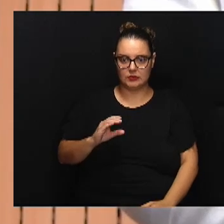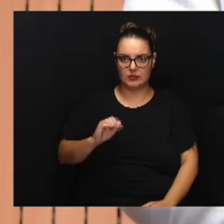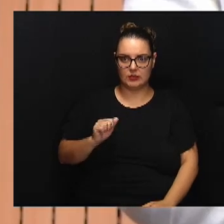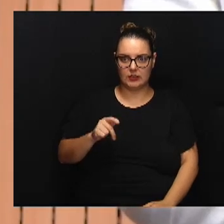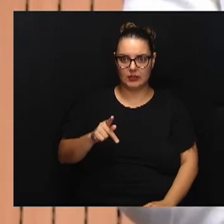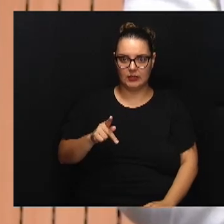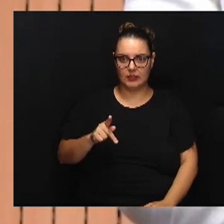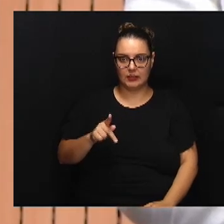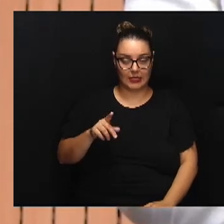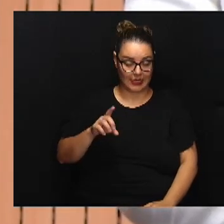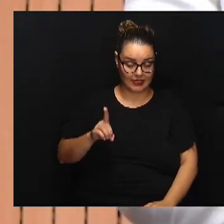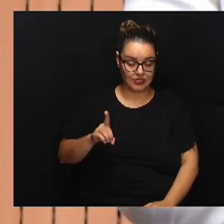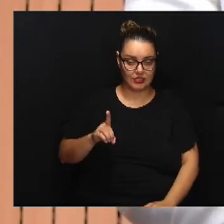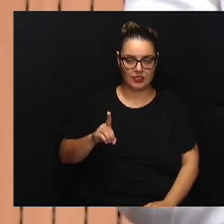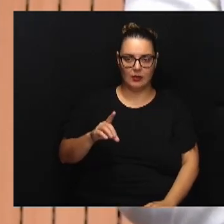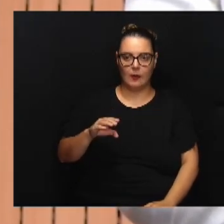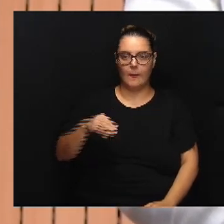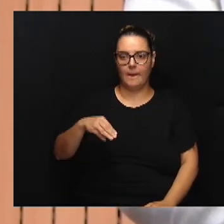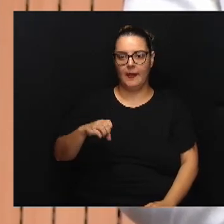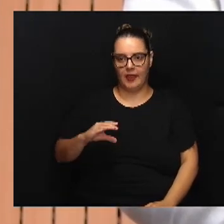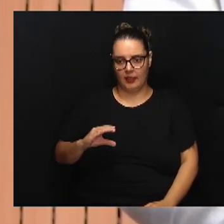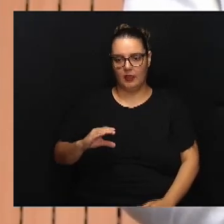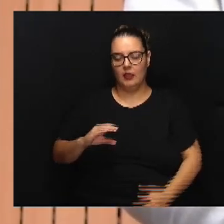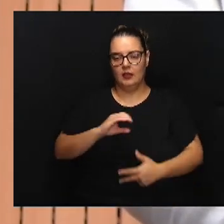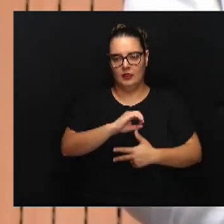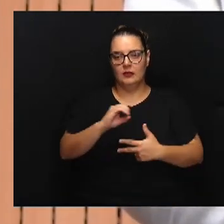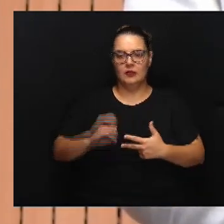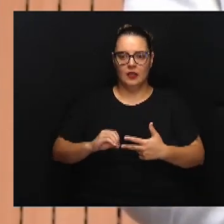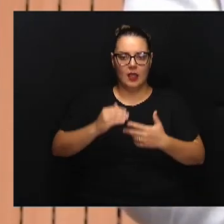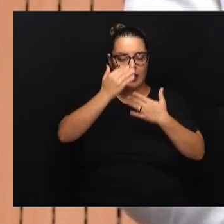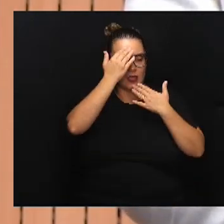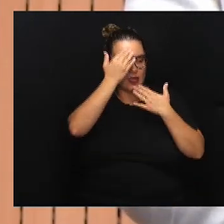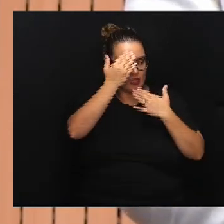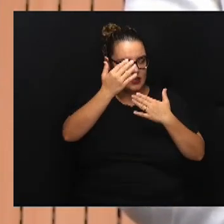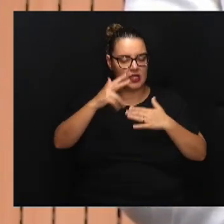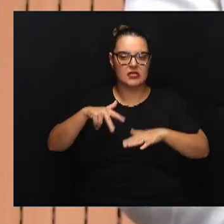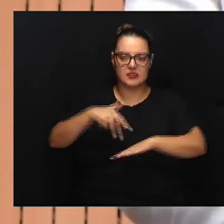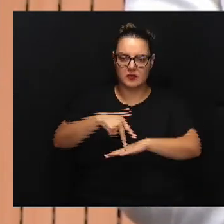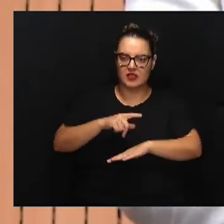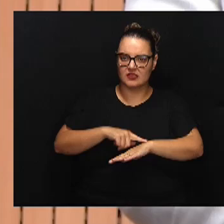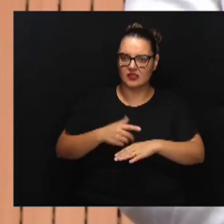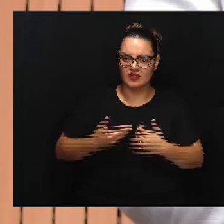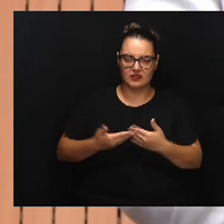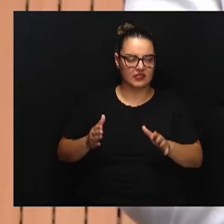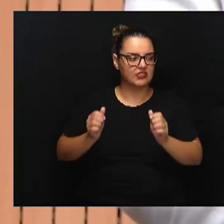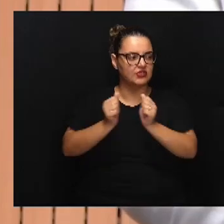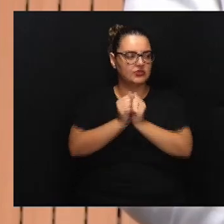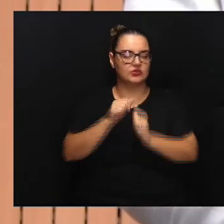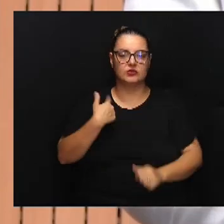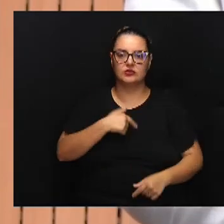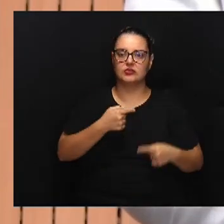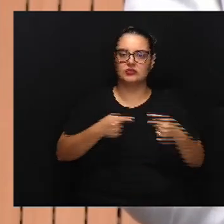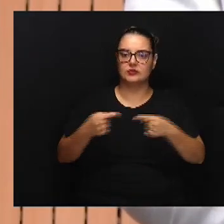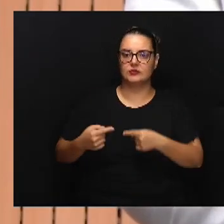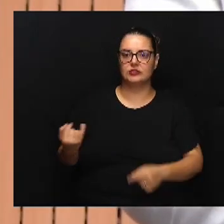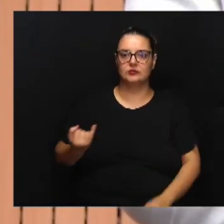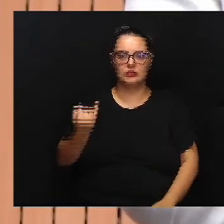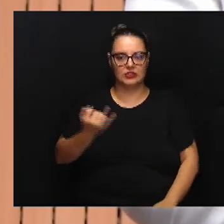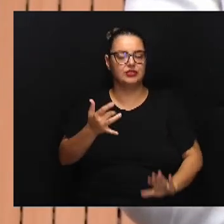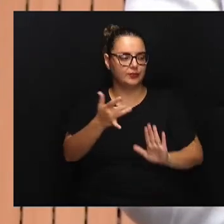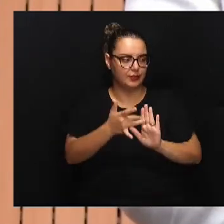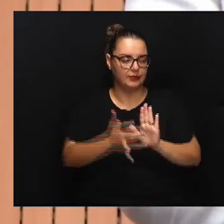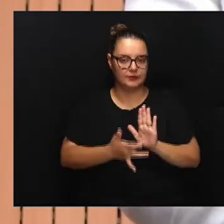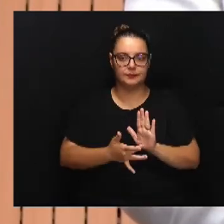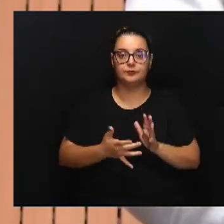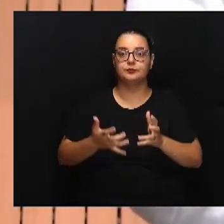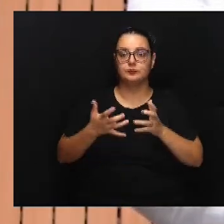A gente já começa agradecendo o Kleber pela disposição de estar aqui, disponibilidade de estar aqui conosco, debatendo essa importante pauta. Mas